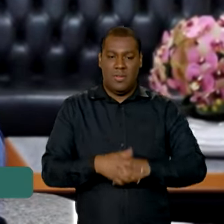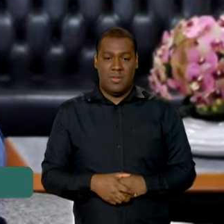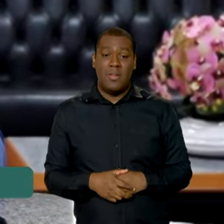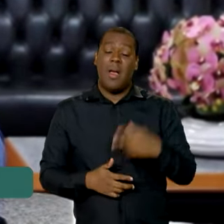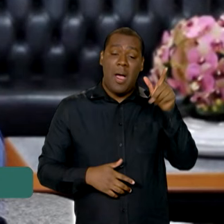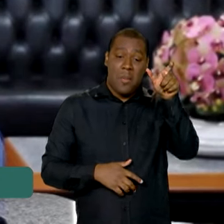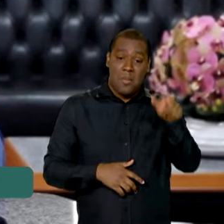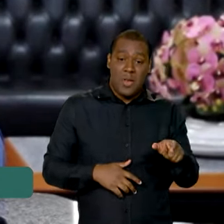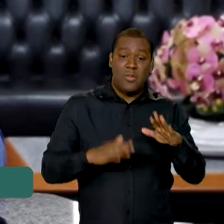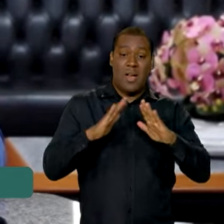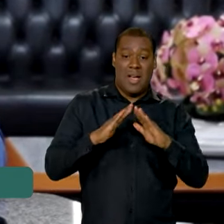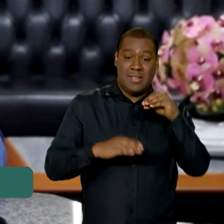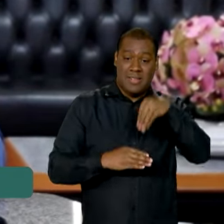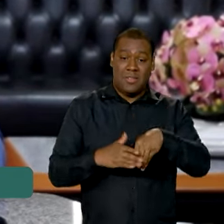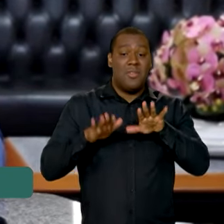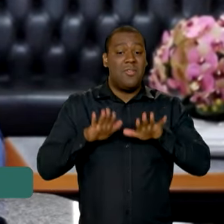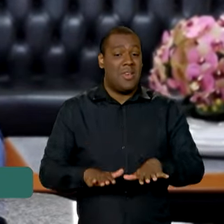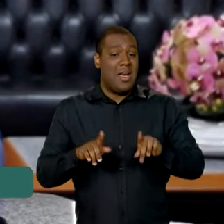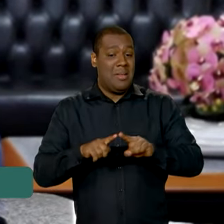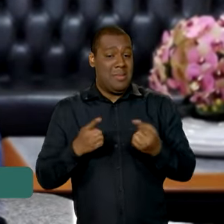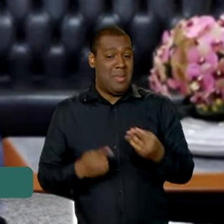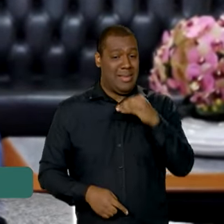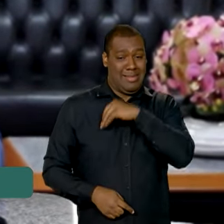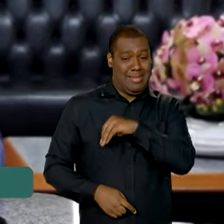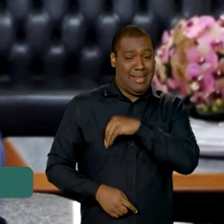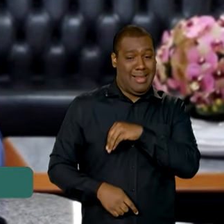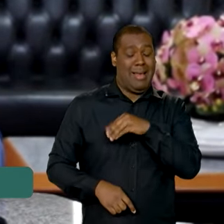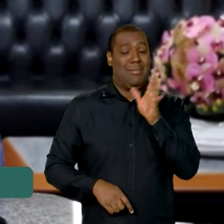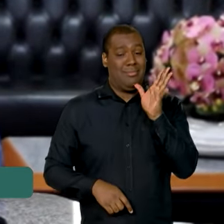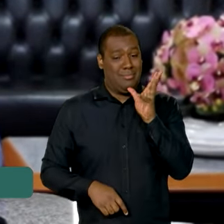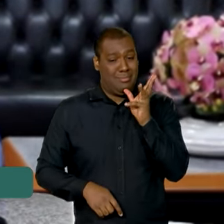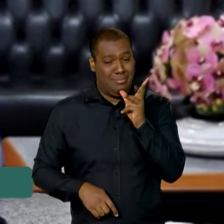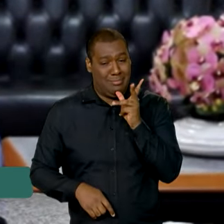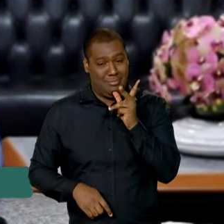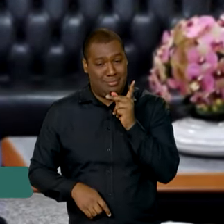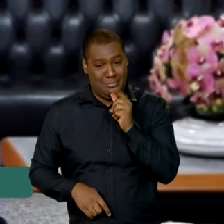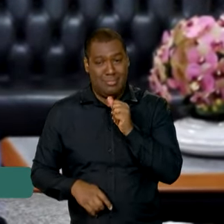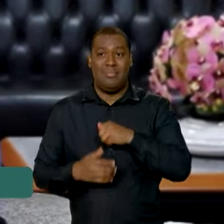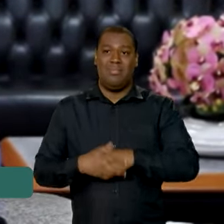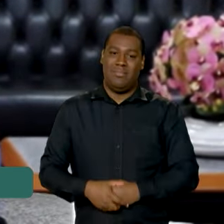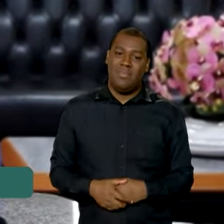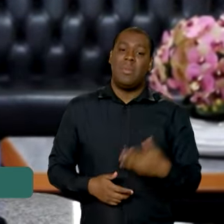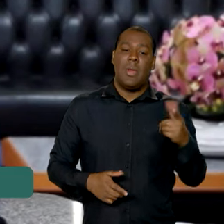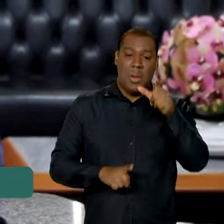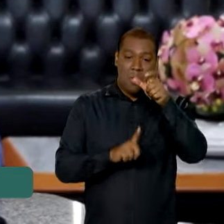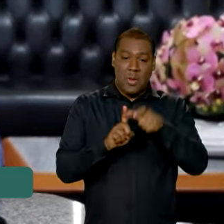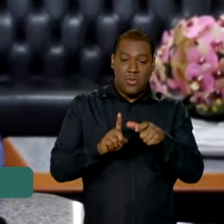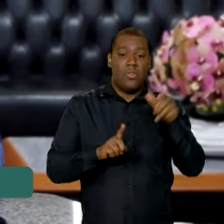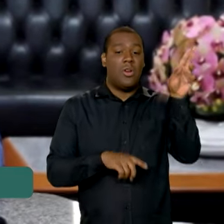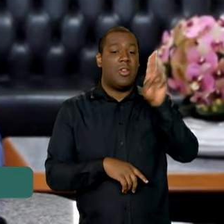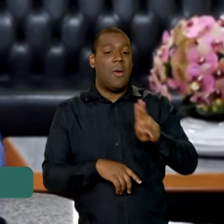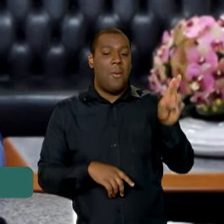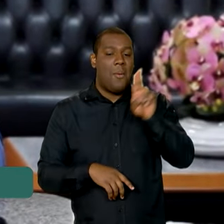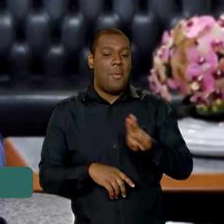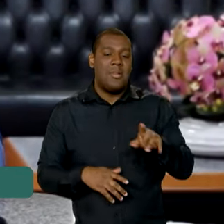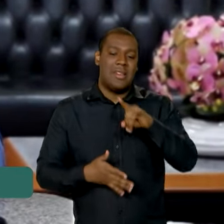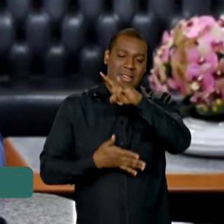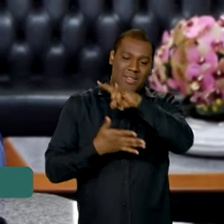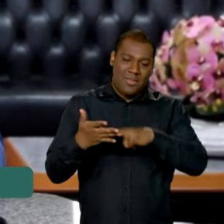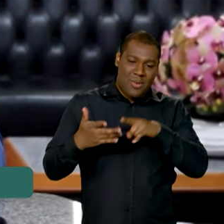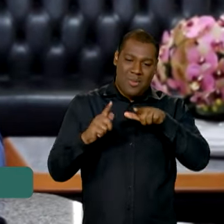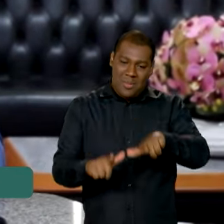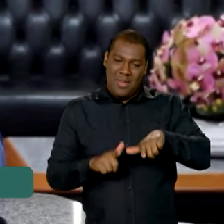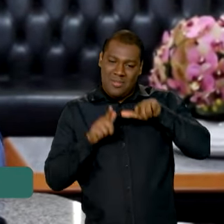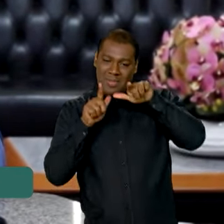está aqui para resolver, não fazia. O Ateste Med, que é o uso do atestado médico normal, atestado do SUS, atestado da rede